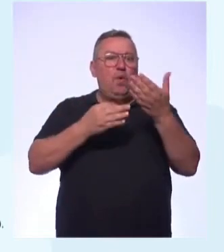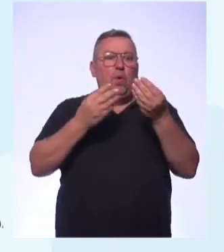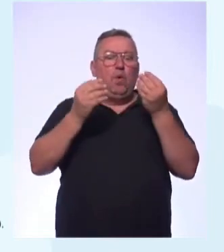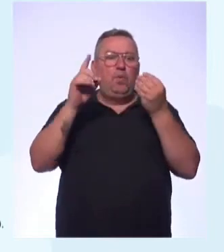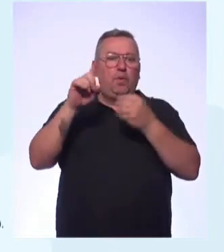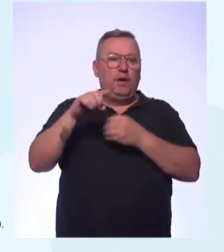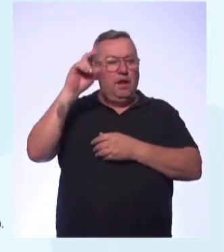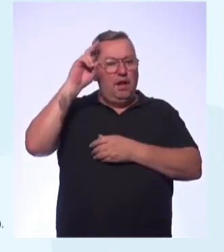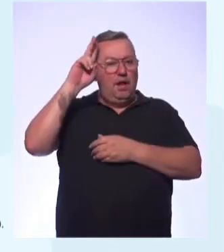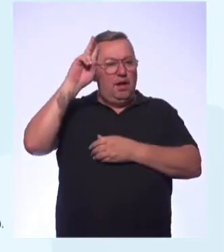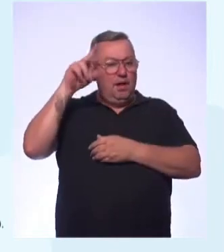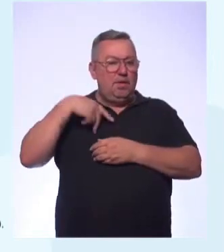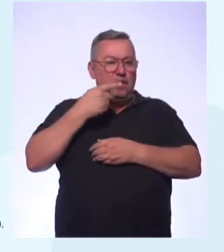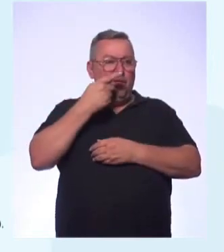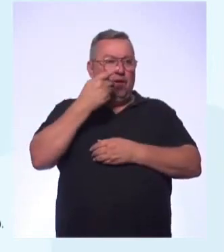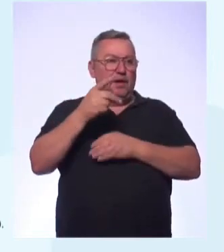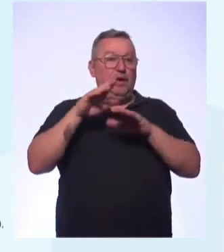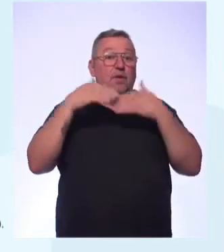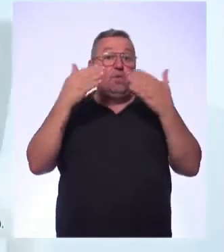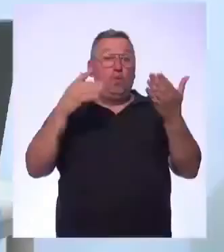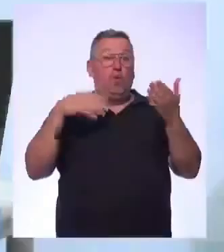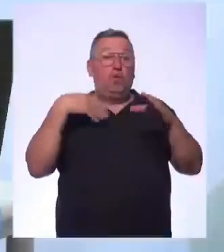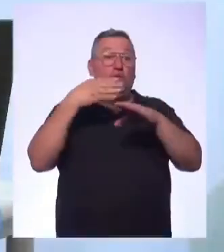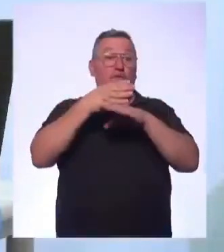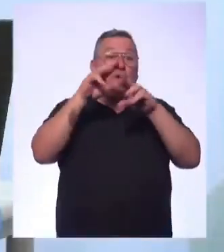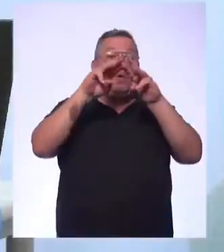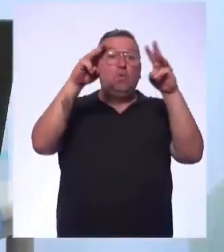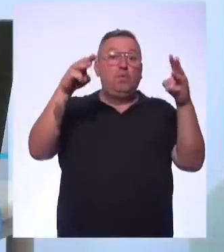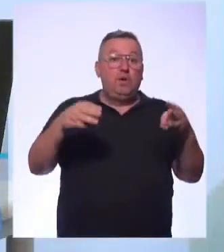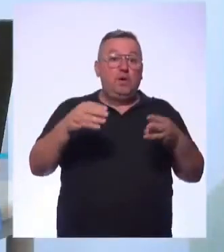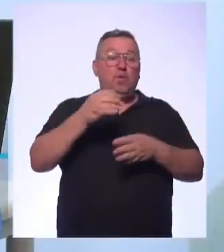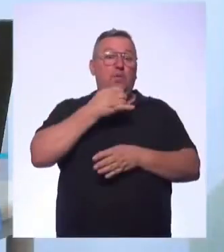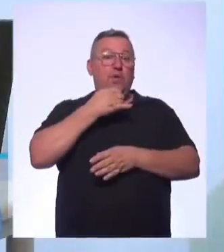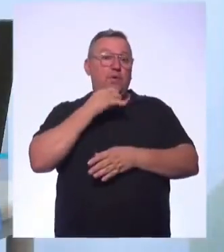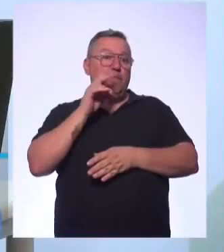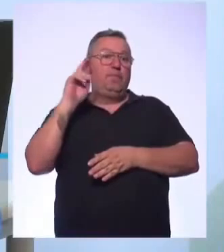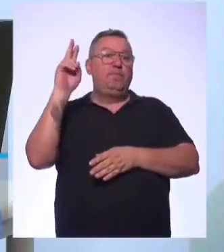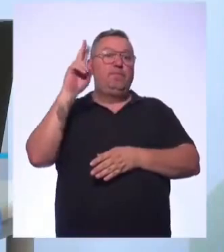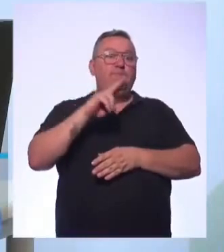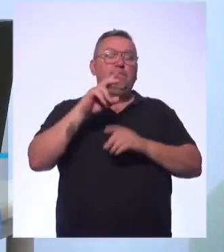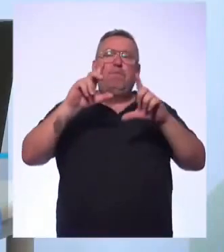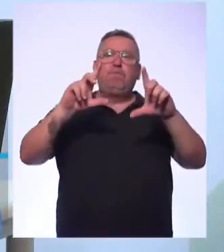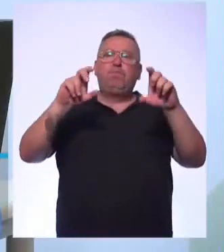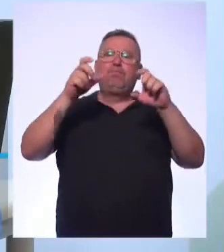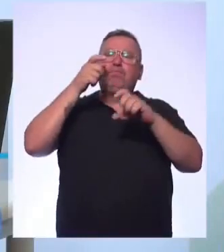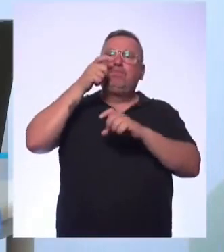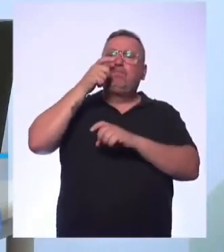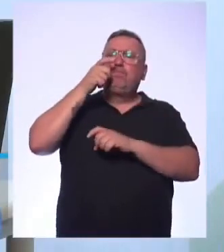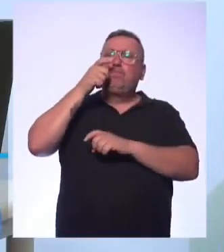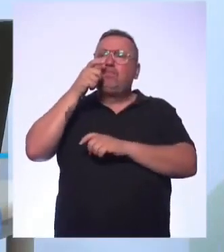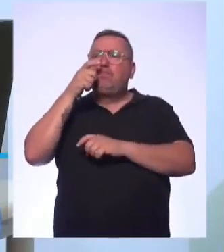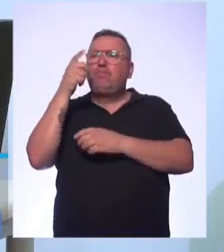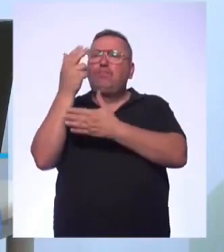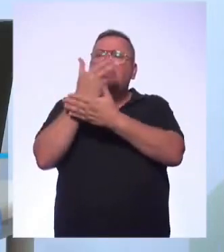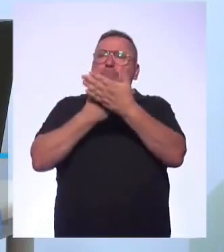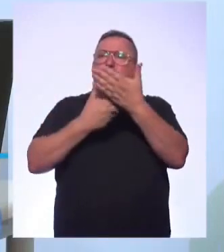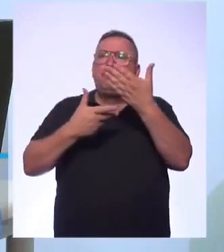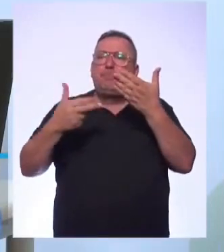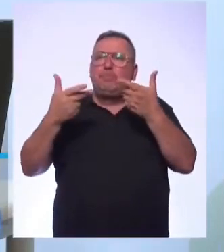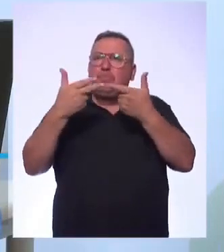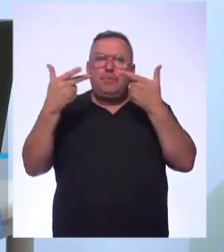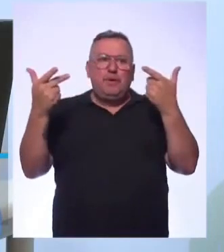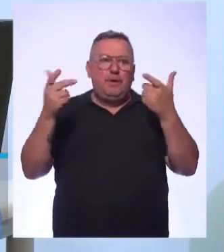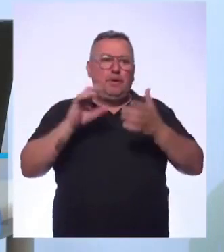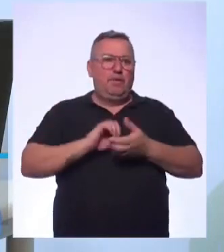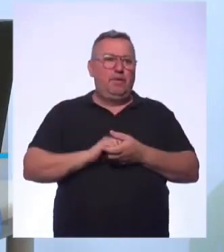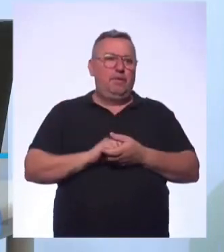é. Lembra que eu falei que quando nós vamos ao museu, por exemplo, que nós enxergamos uma foto, uma imagem, um desenho, uma gravura, uma